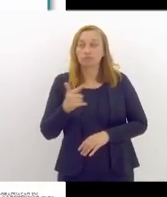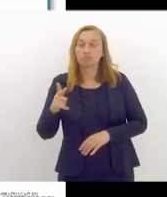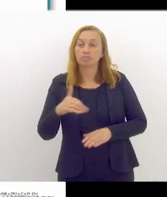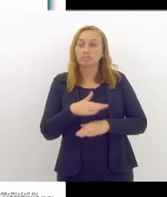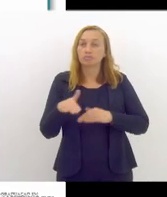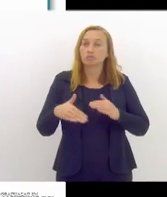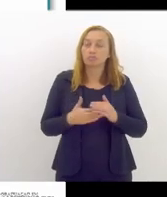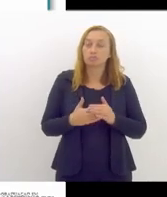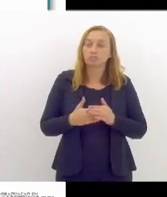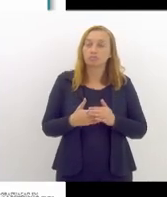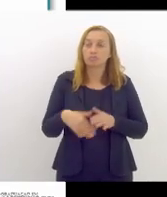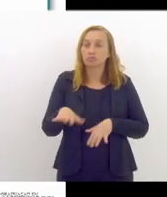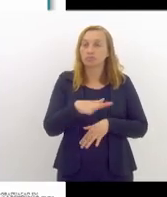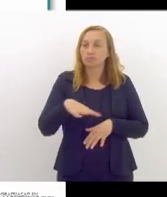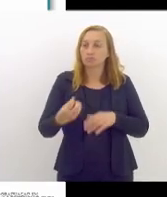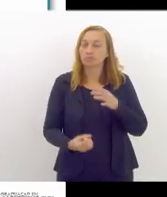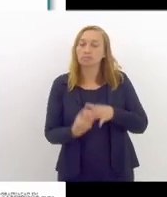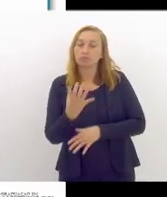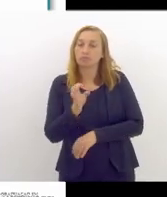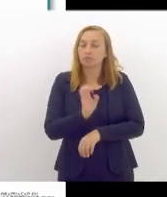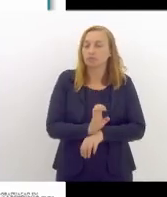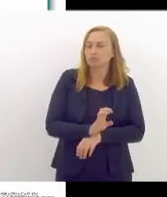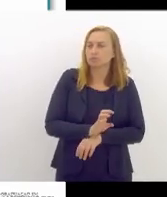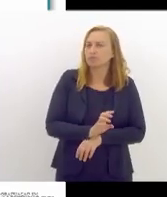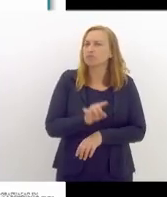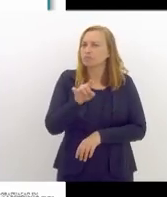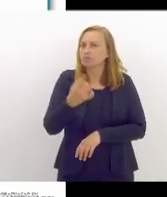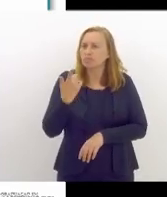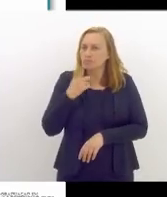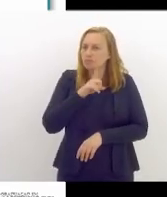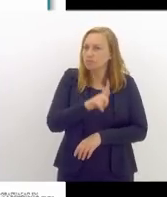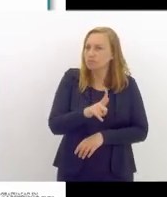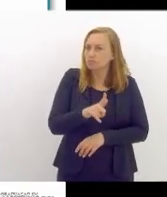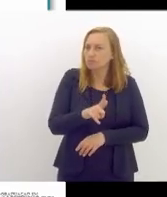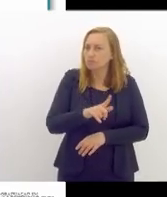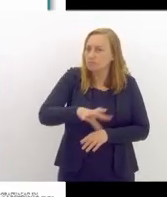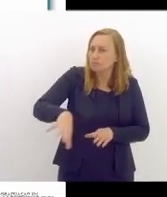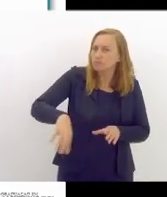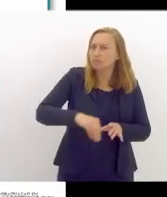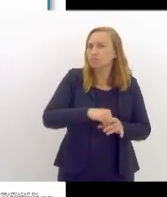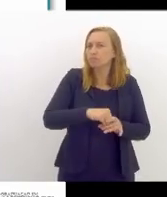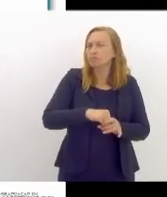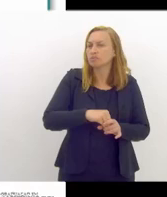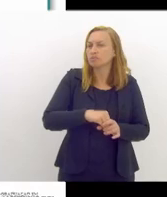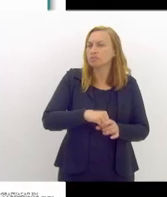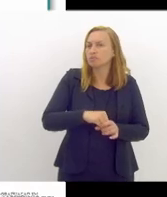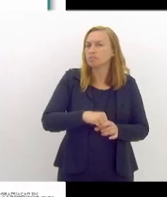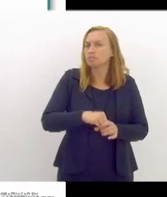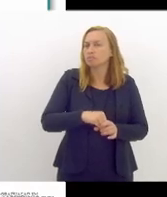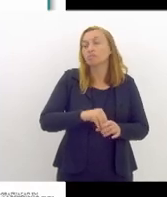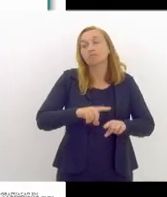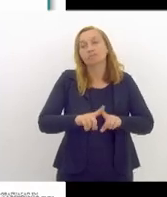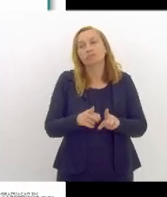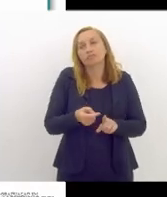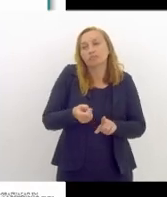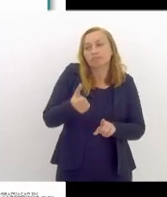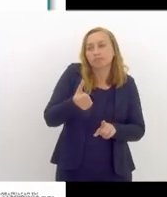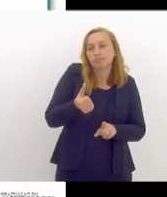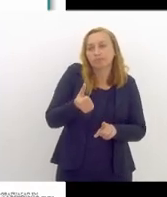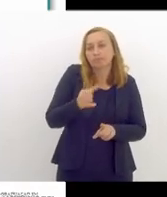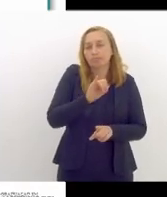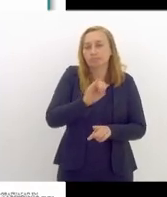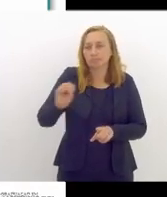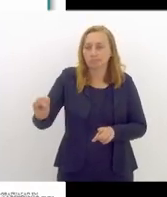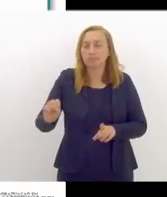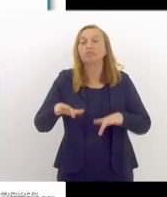produtiva no Estado então ele consegue induzir essa cadeia mas também já era pouco